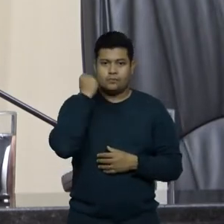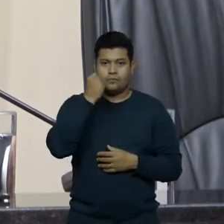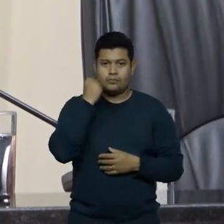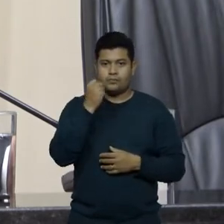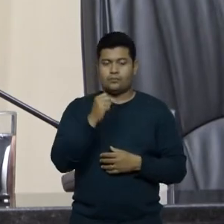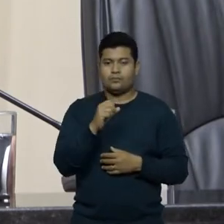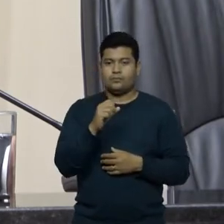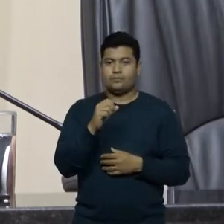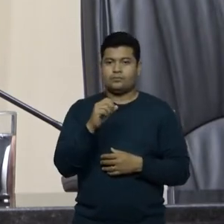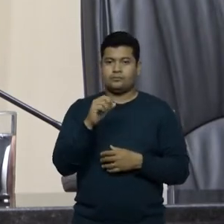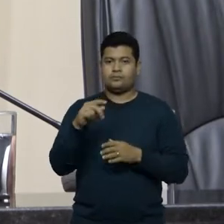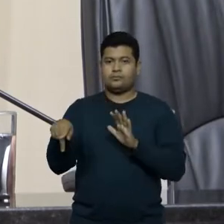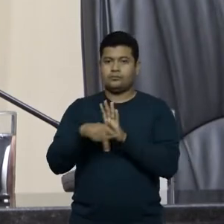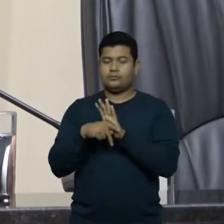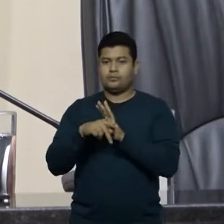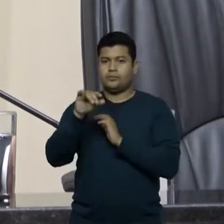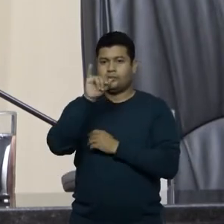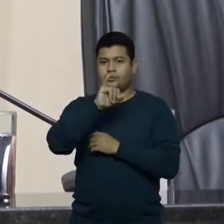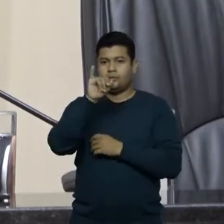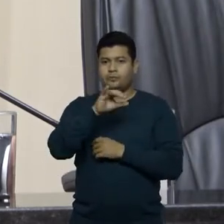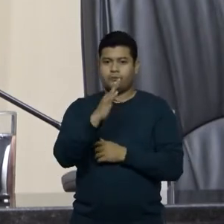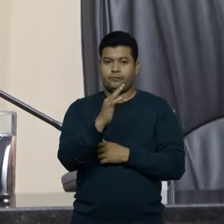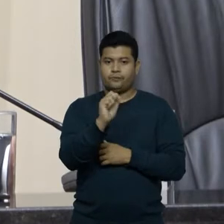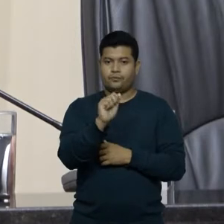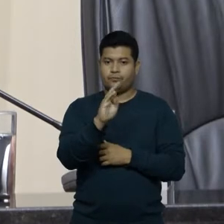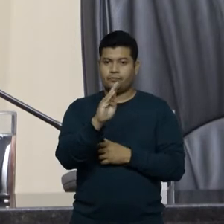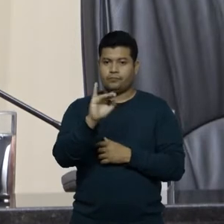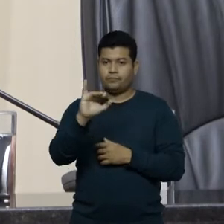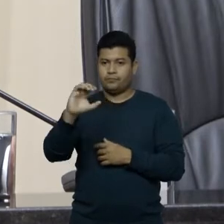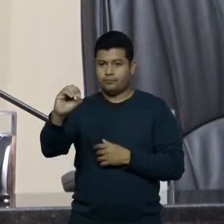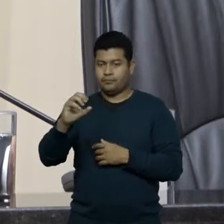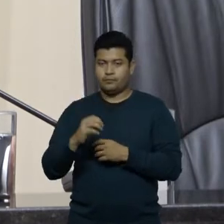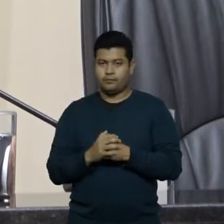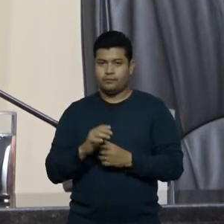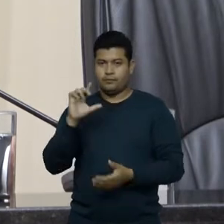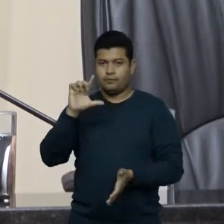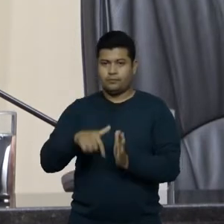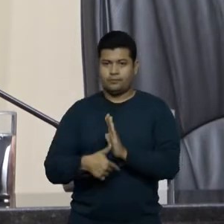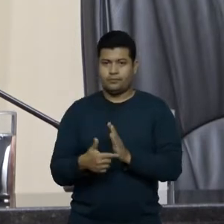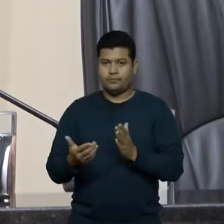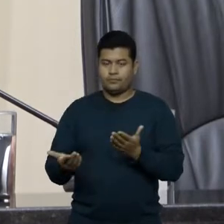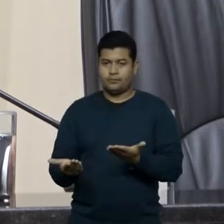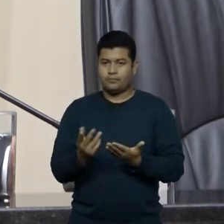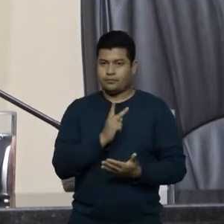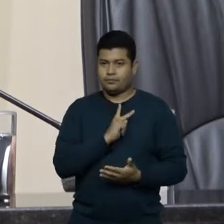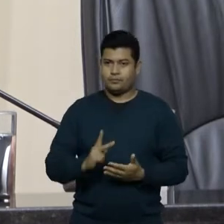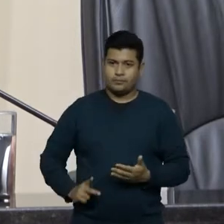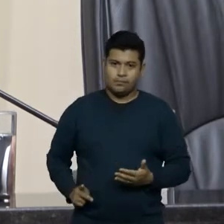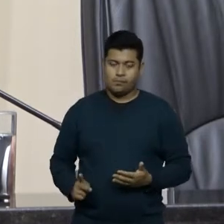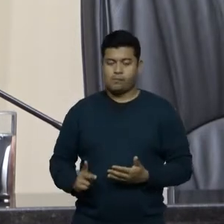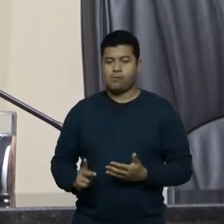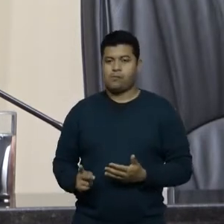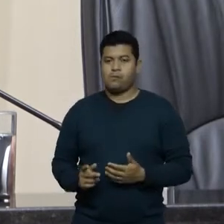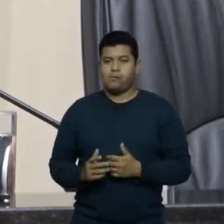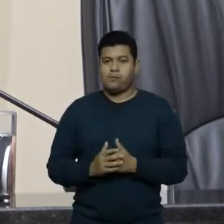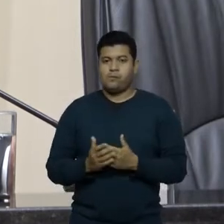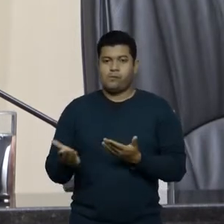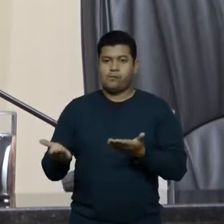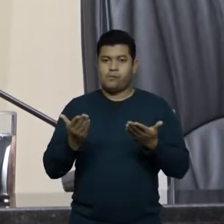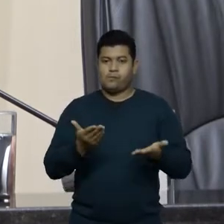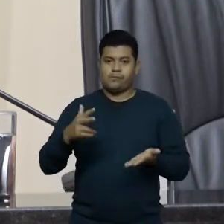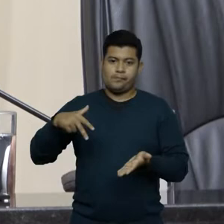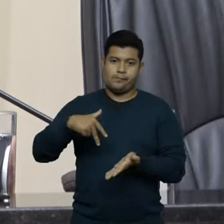República da Itália Fábio porta momentos seguintes senhor presidente convidou para tecer seus seu pronunciamento